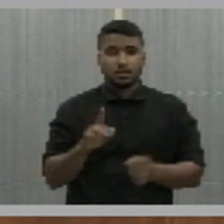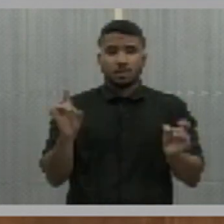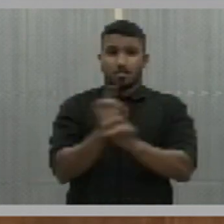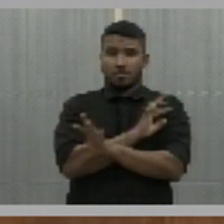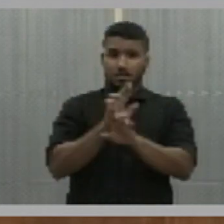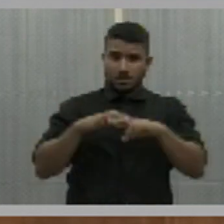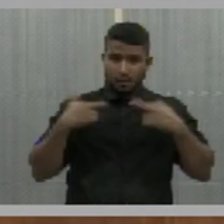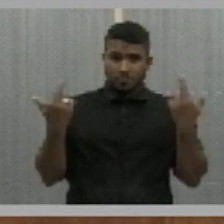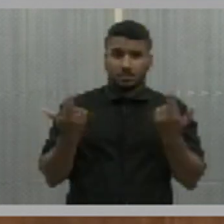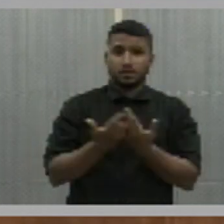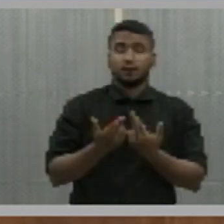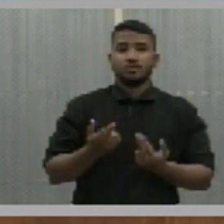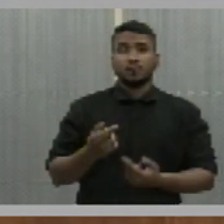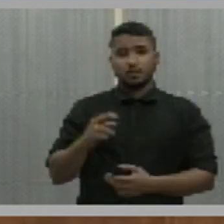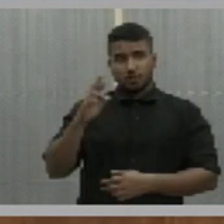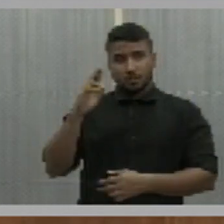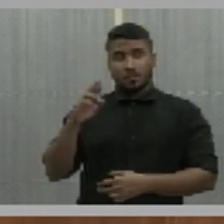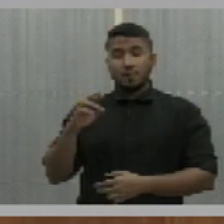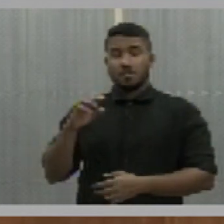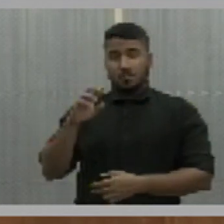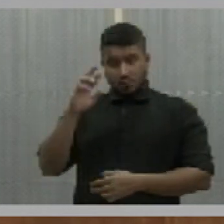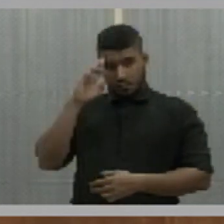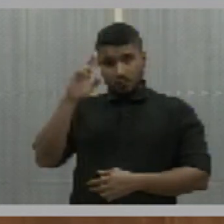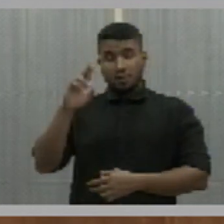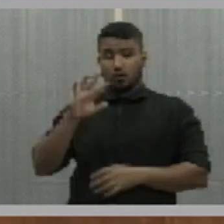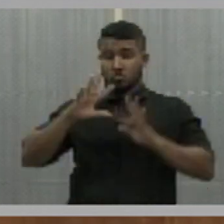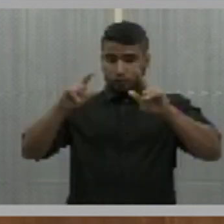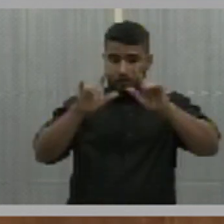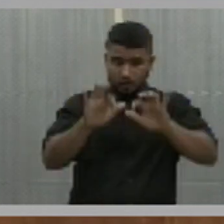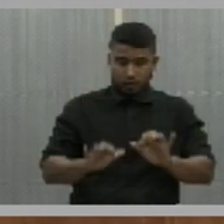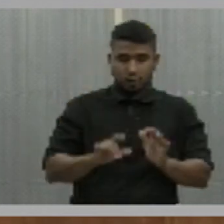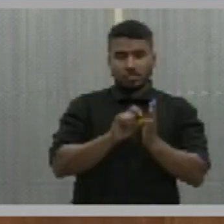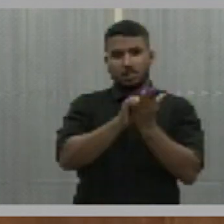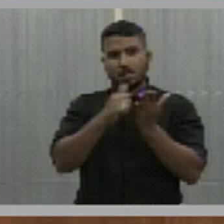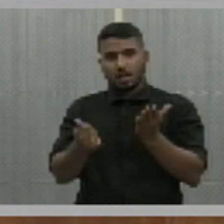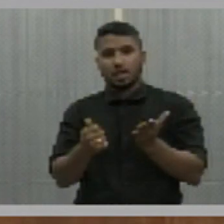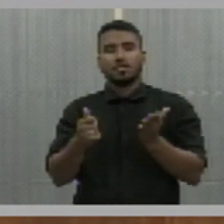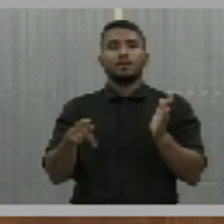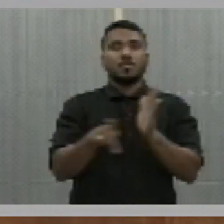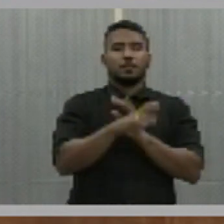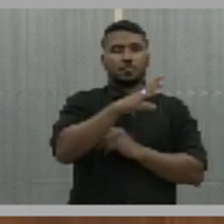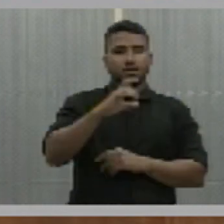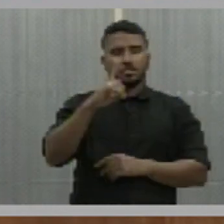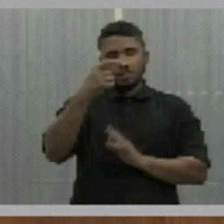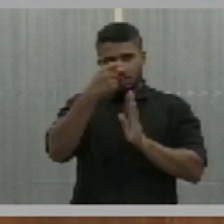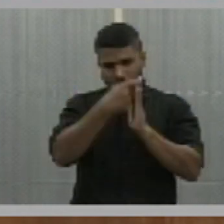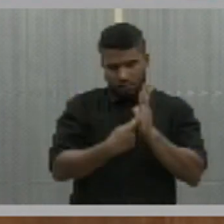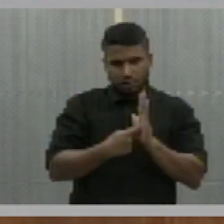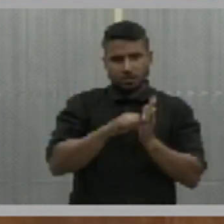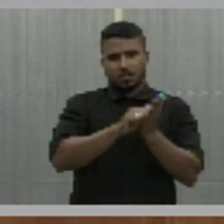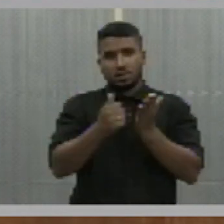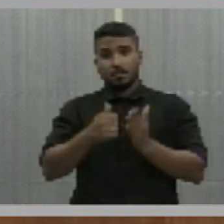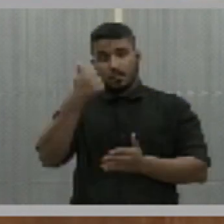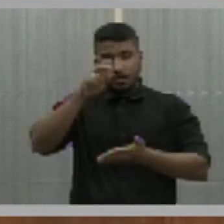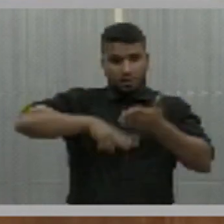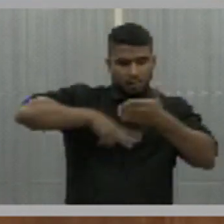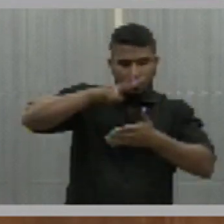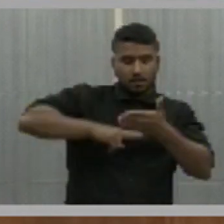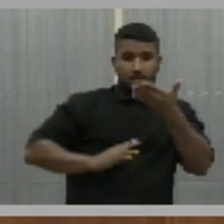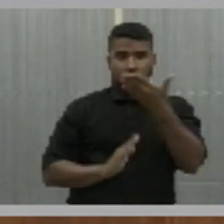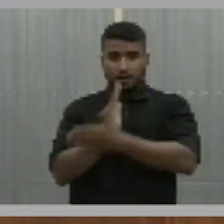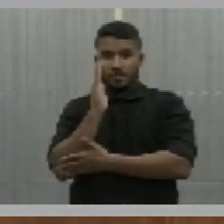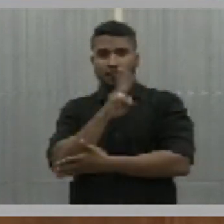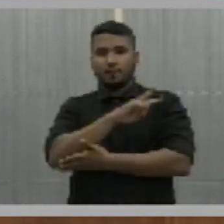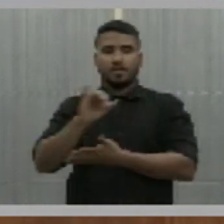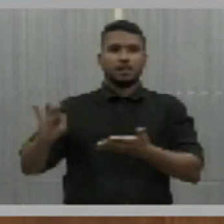o senhor deputado Firmino Paulo, encerrou a presente sessão, que para constar foi redigida e digitada a presente ata pela coordenação de serviços de redação de atas, a qual, depois de lida,